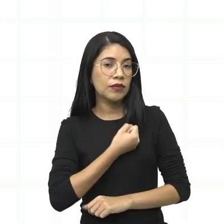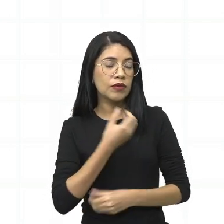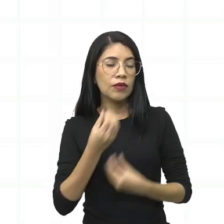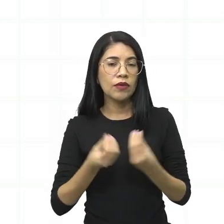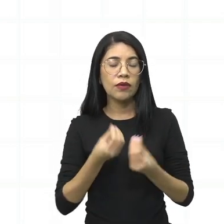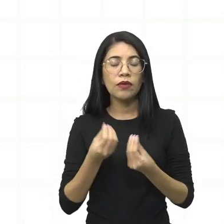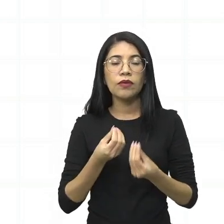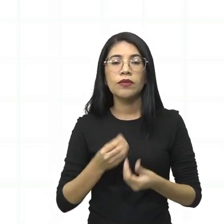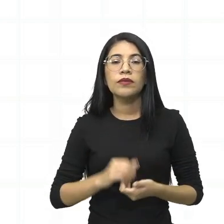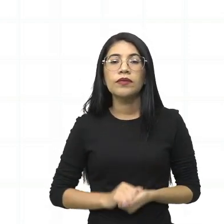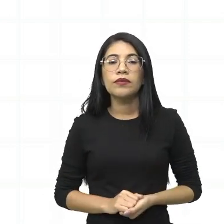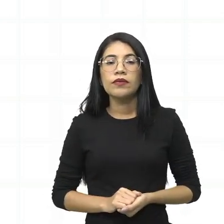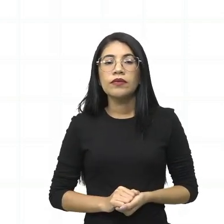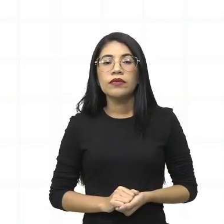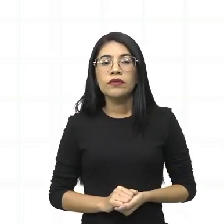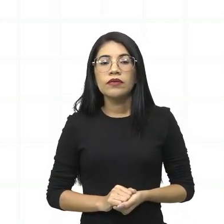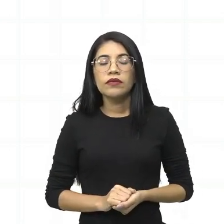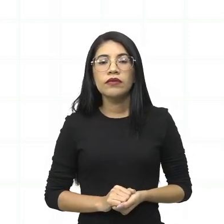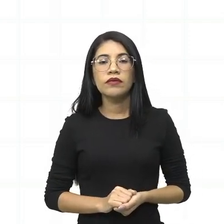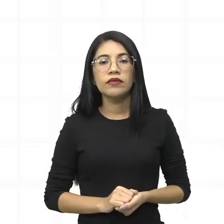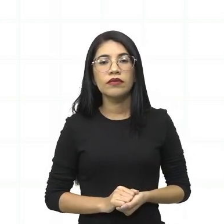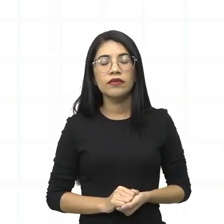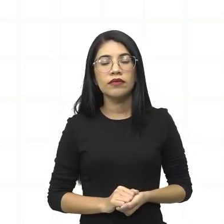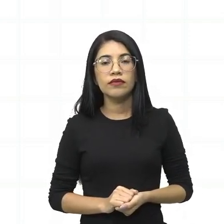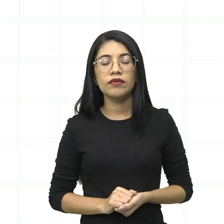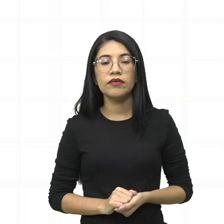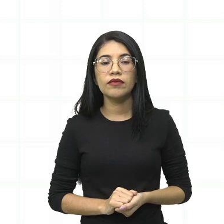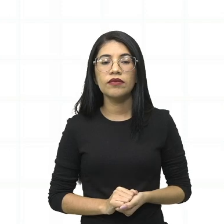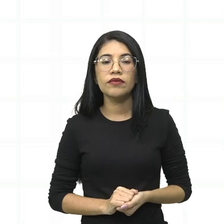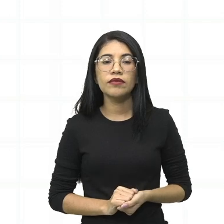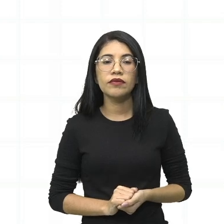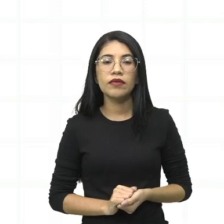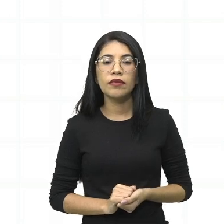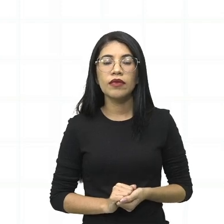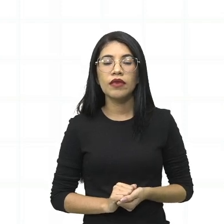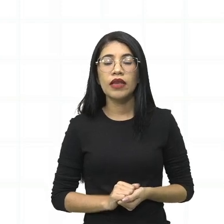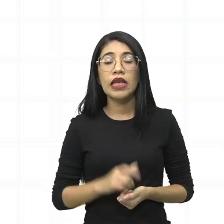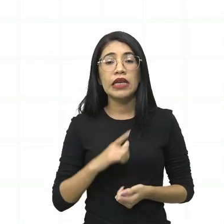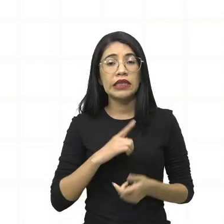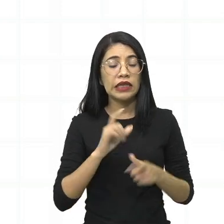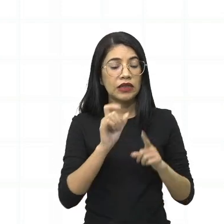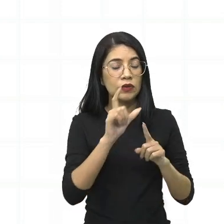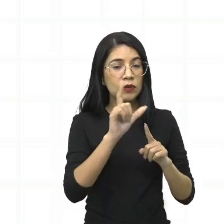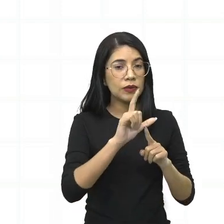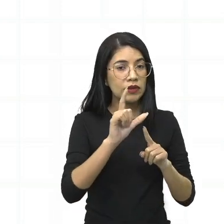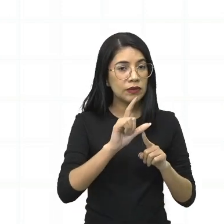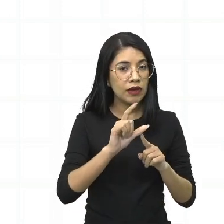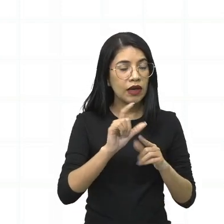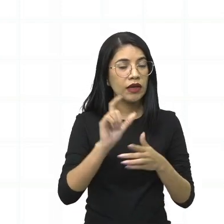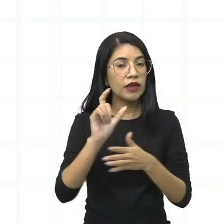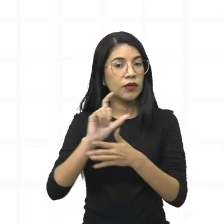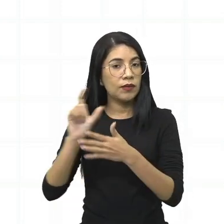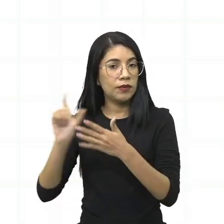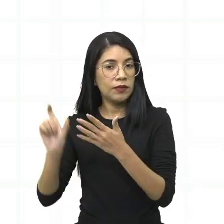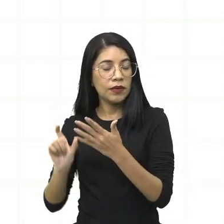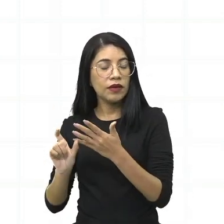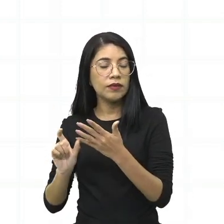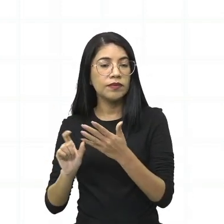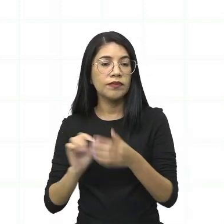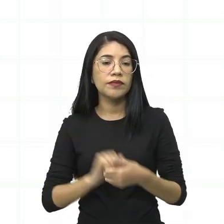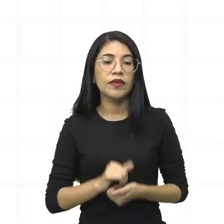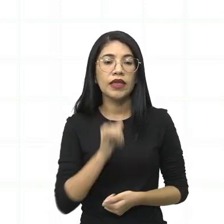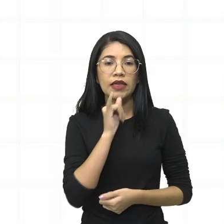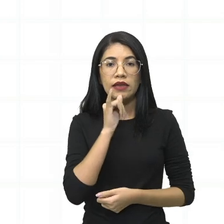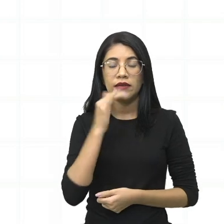de gênero, e vamos ver agora a flexão de número. Na flexão de número com singular e plural, né? Então,